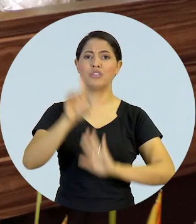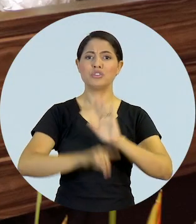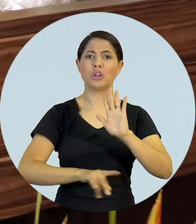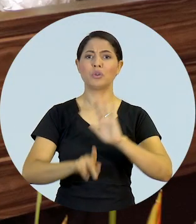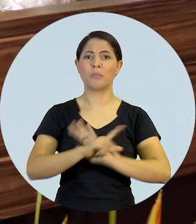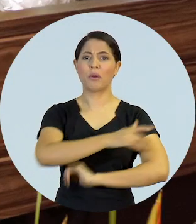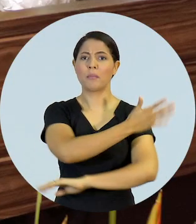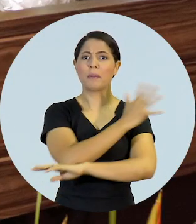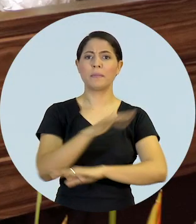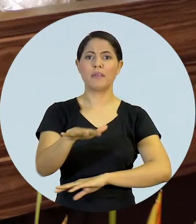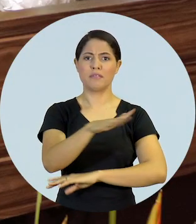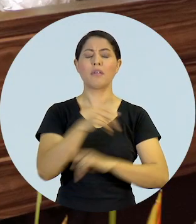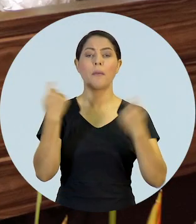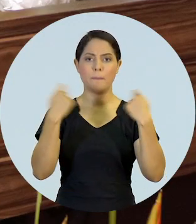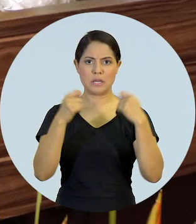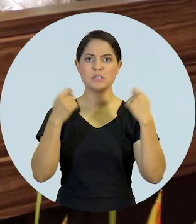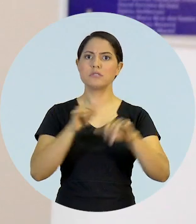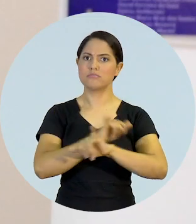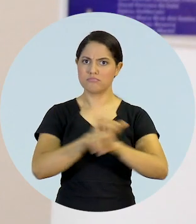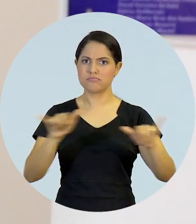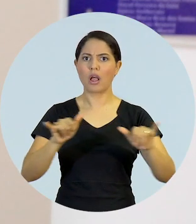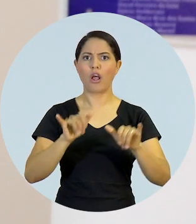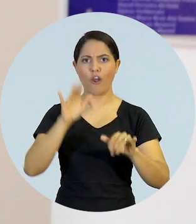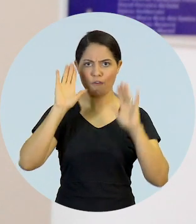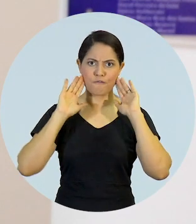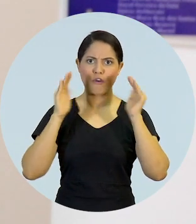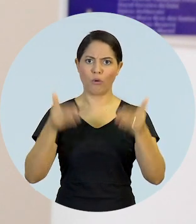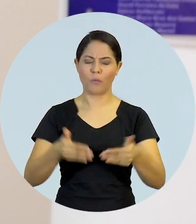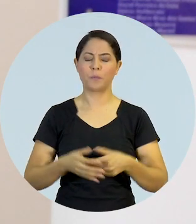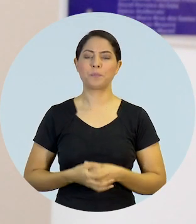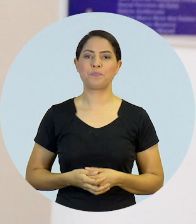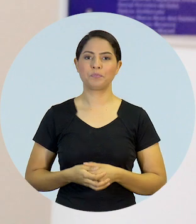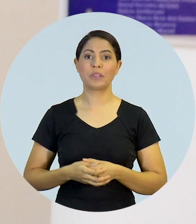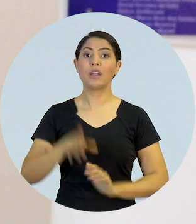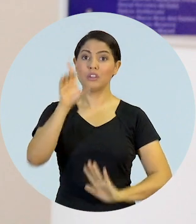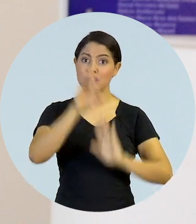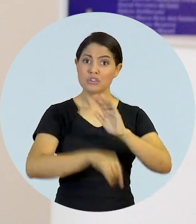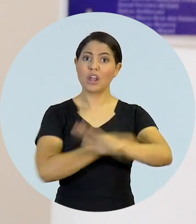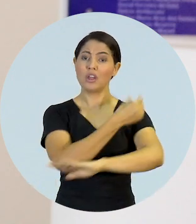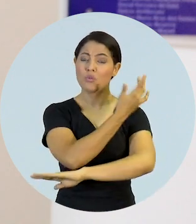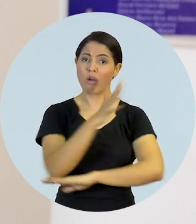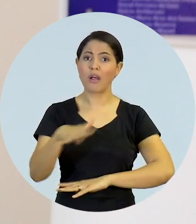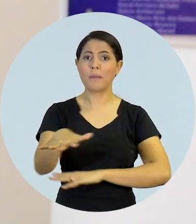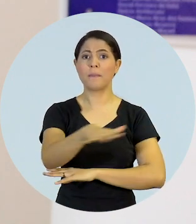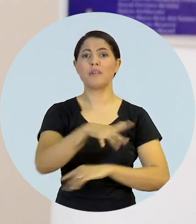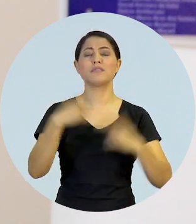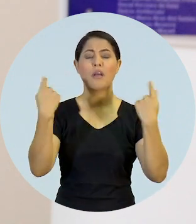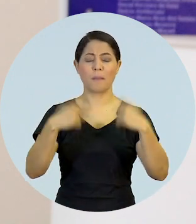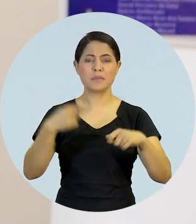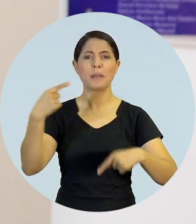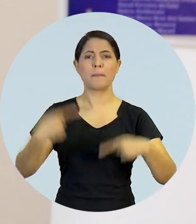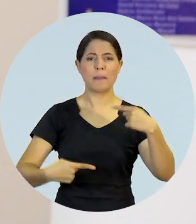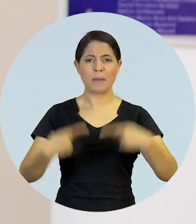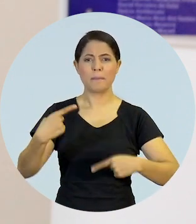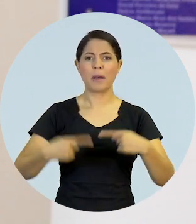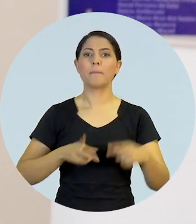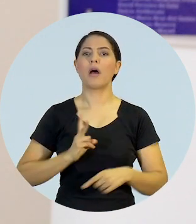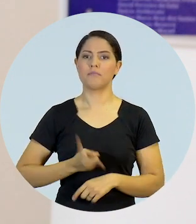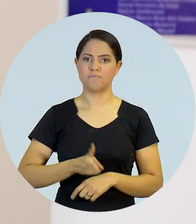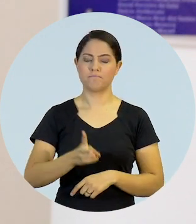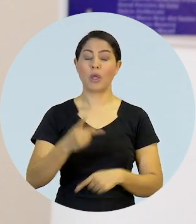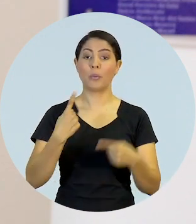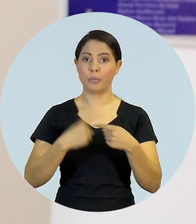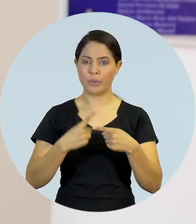um todo deve ser sempre destaque. Bem, o direito ambiental é um direito que merece sempre estar sendo debatido, por